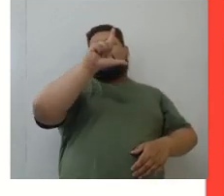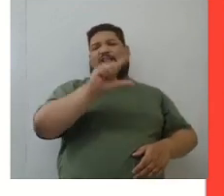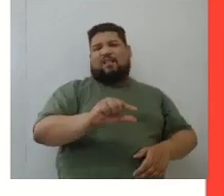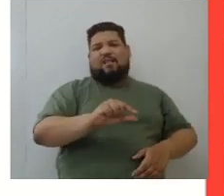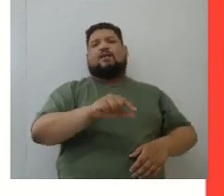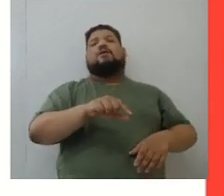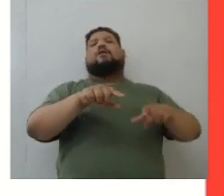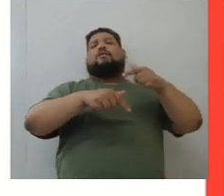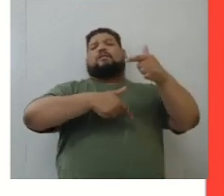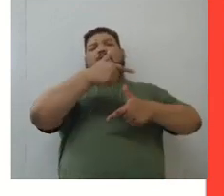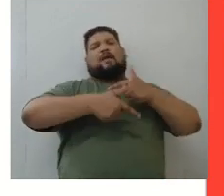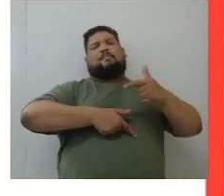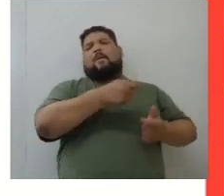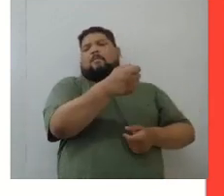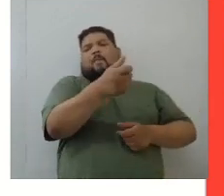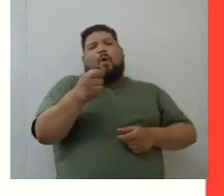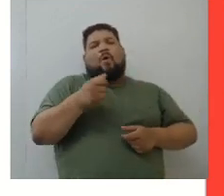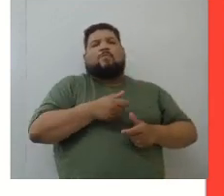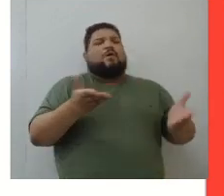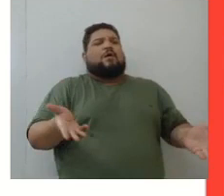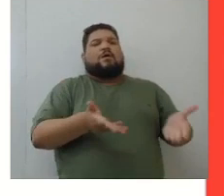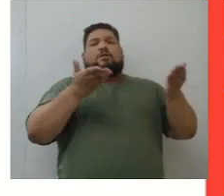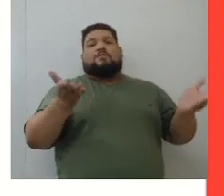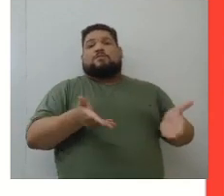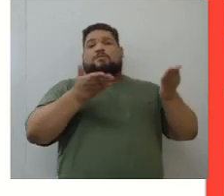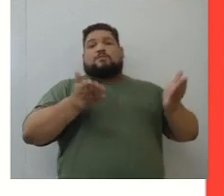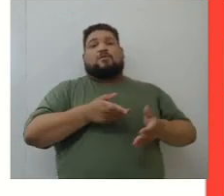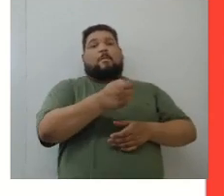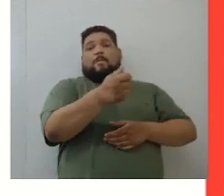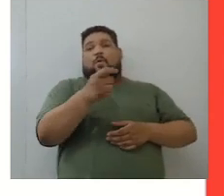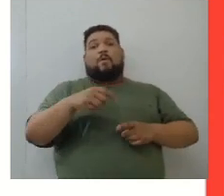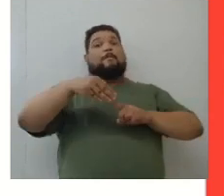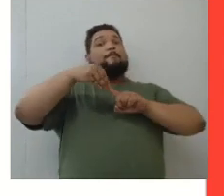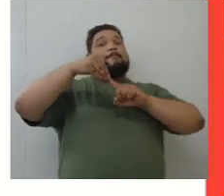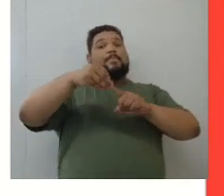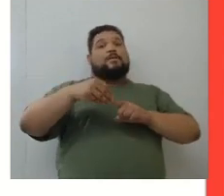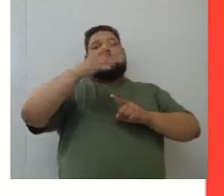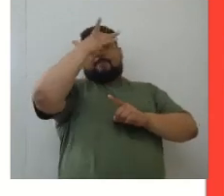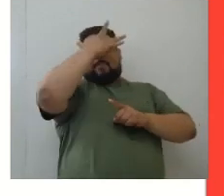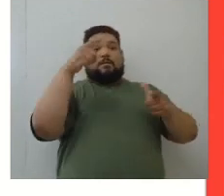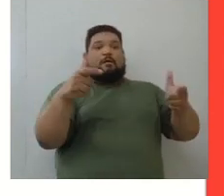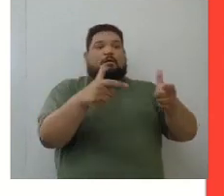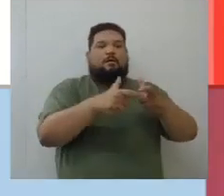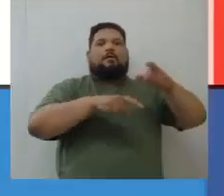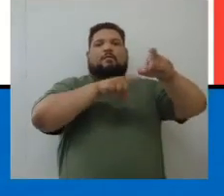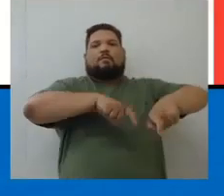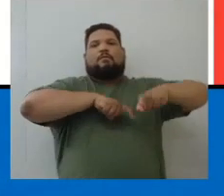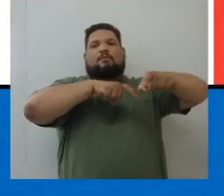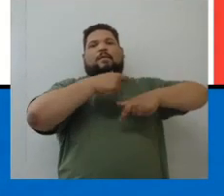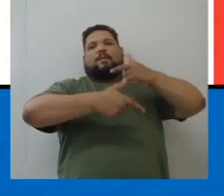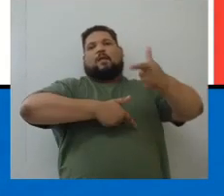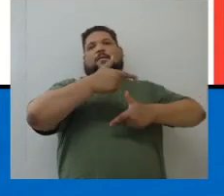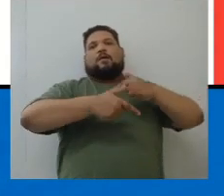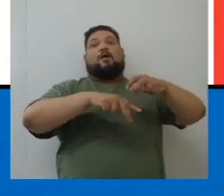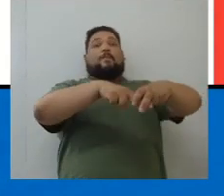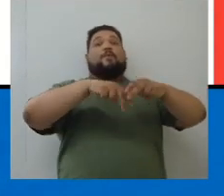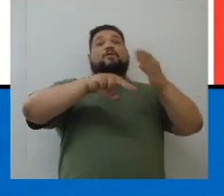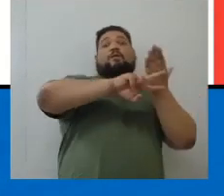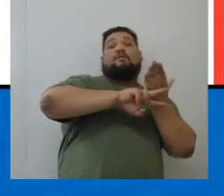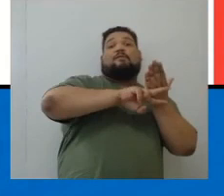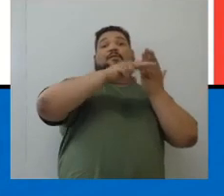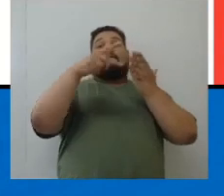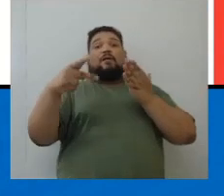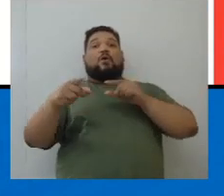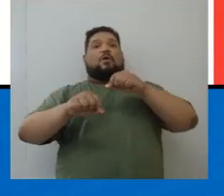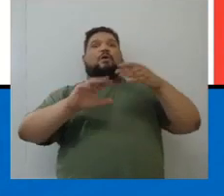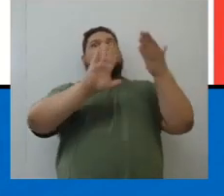poucos empregos, eu vou ter falta de incentivo, né? Principalmente ali ao pequeno produtor, e aí isso vai gerar uma grande